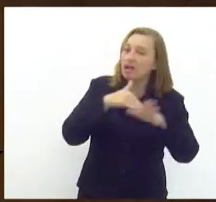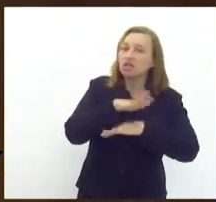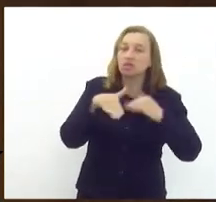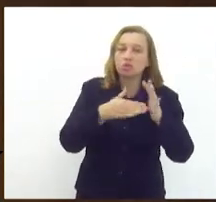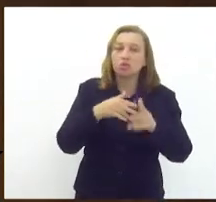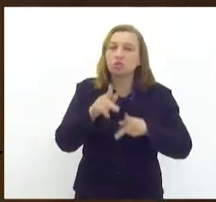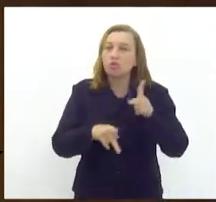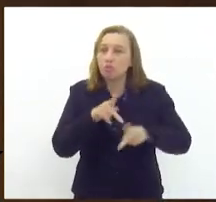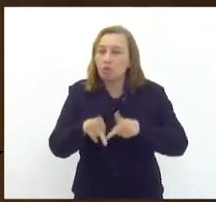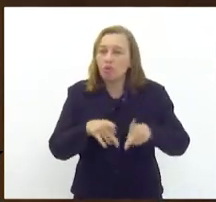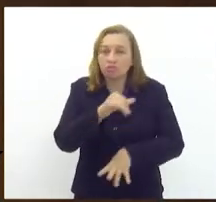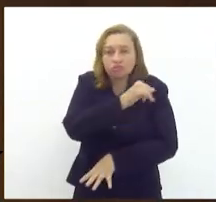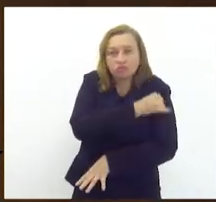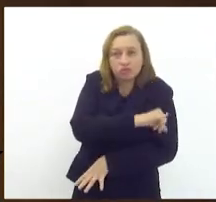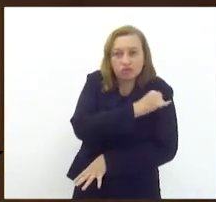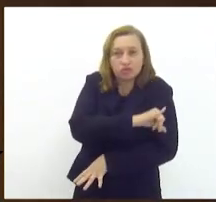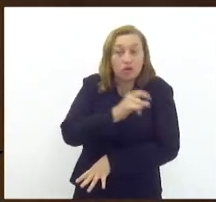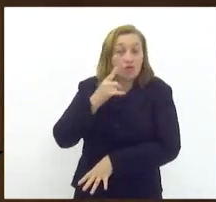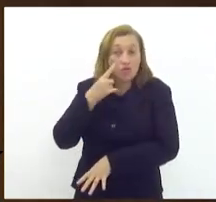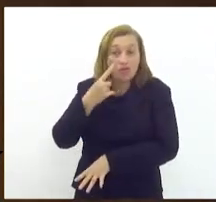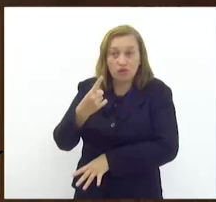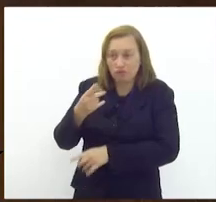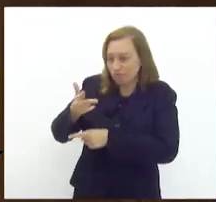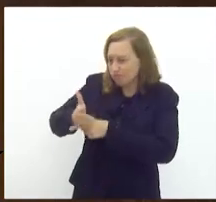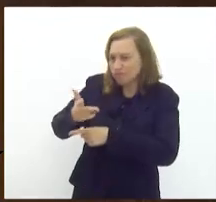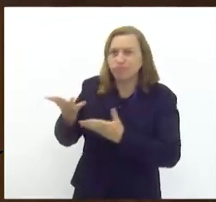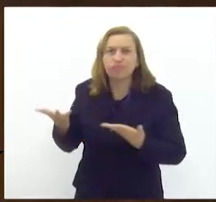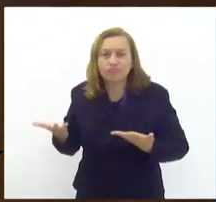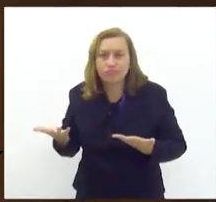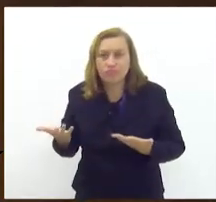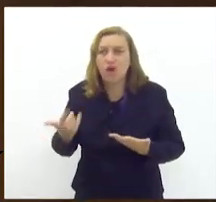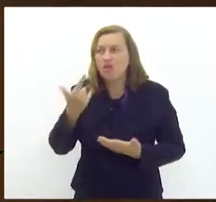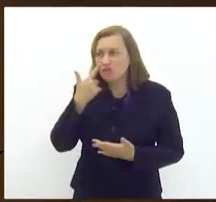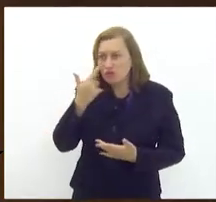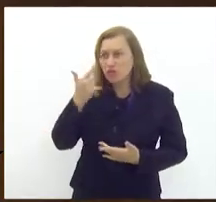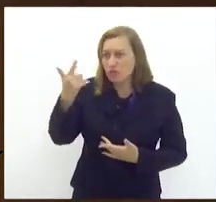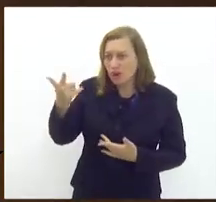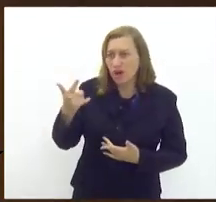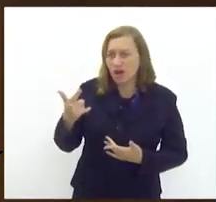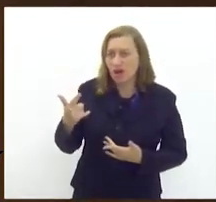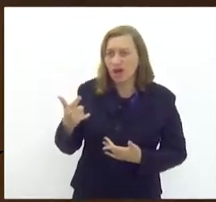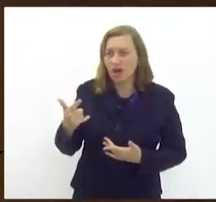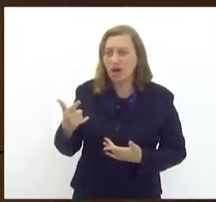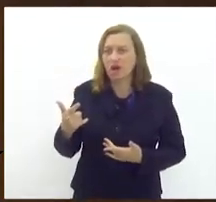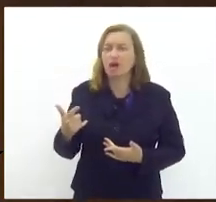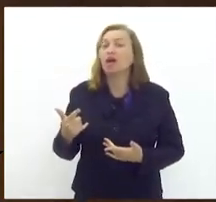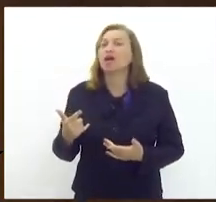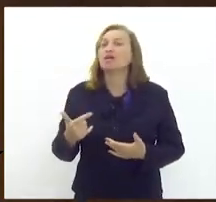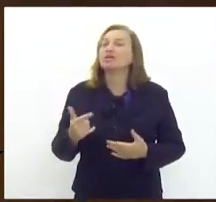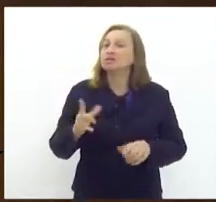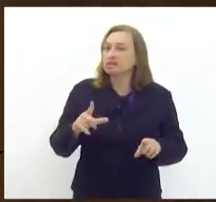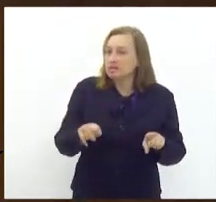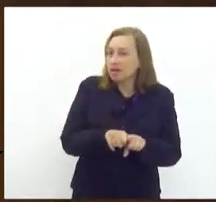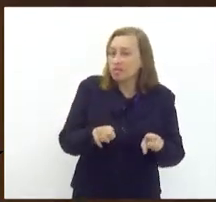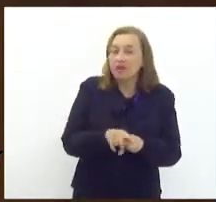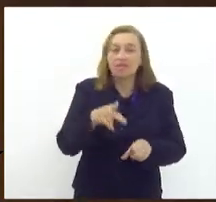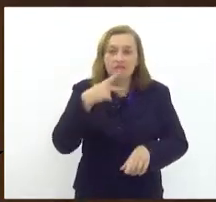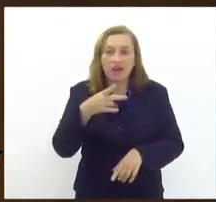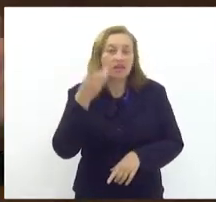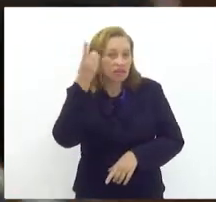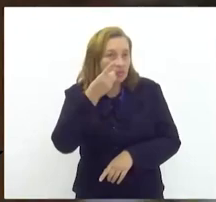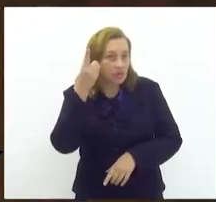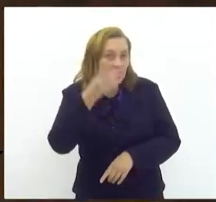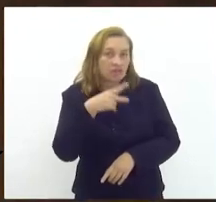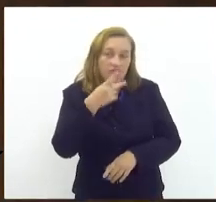do Rio de Janeiro assistiu não só essa cena e aqui me dirijo a deputada que me antecedeu o